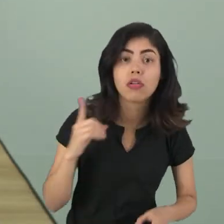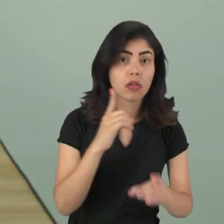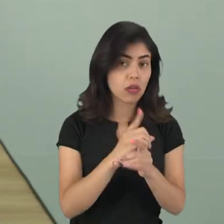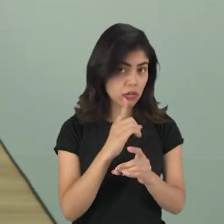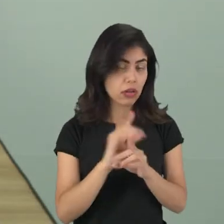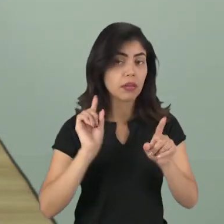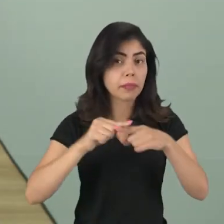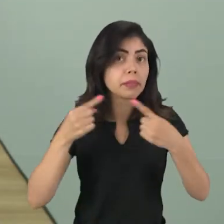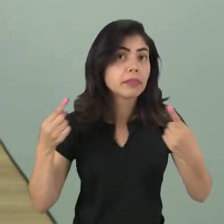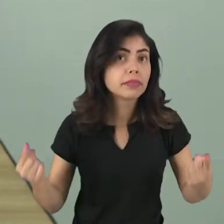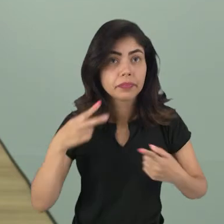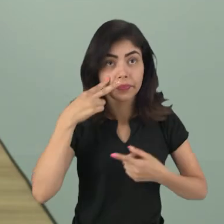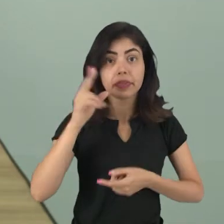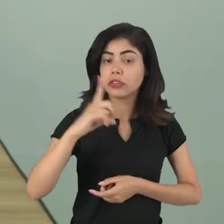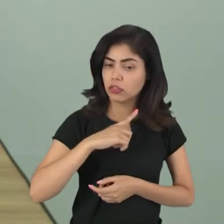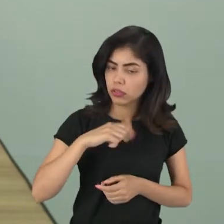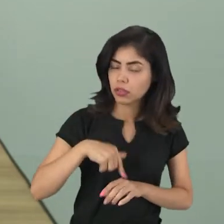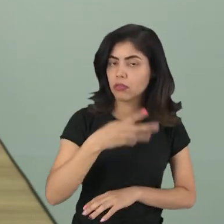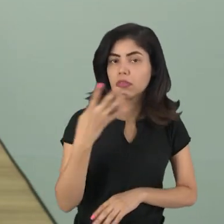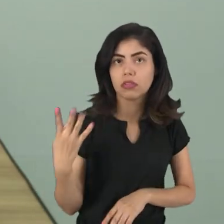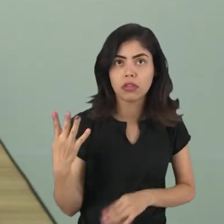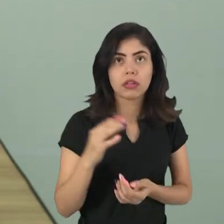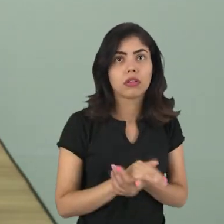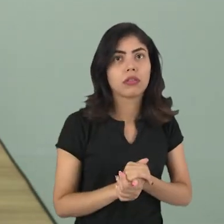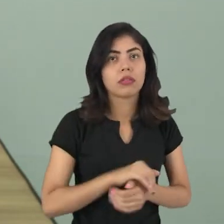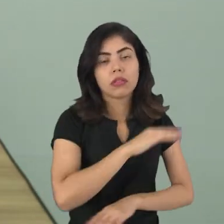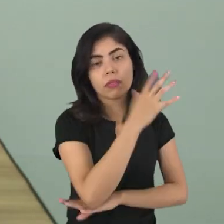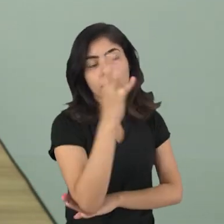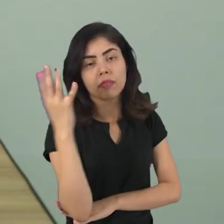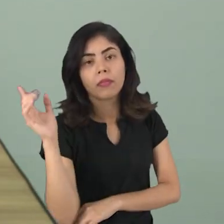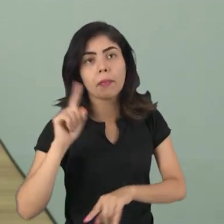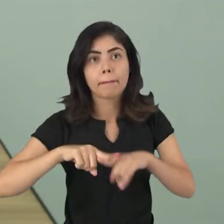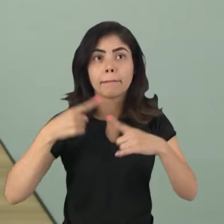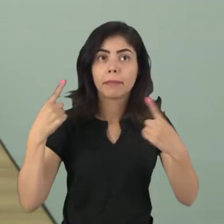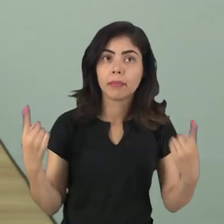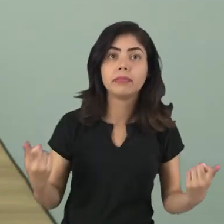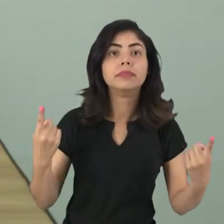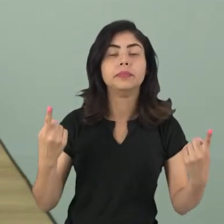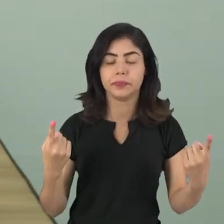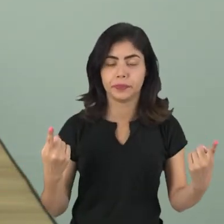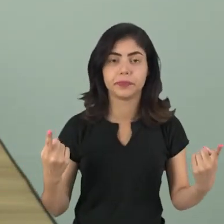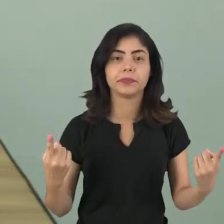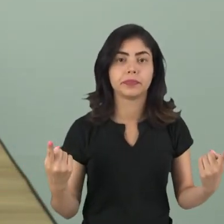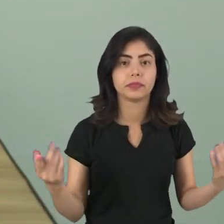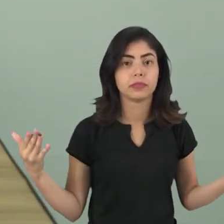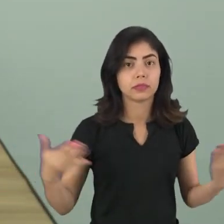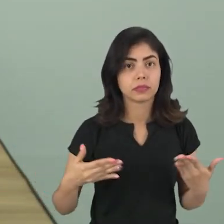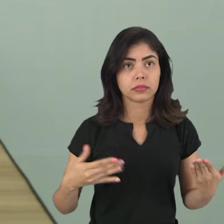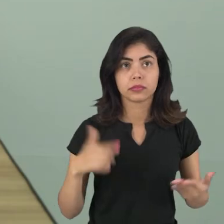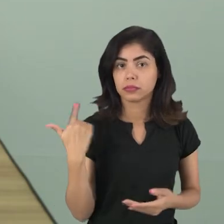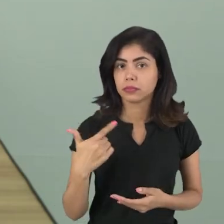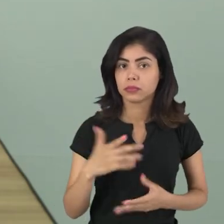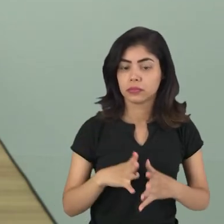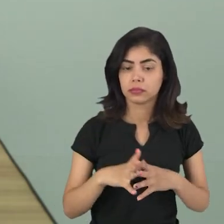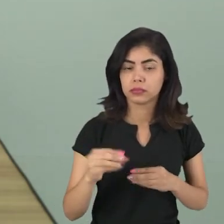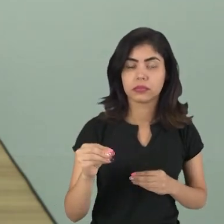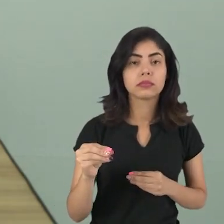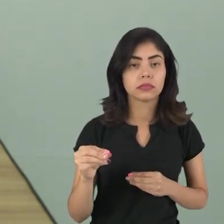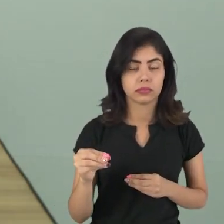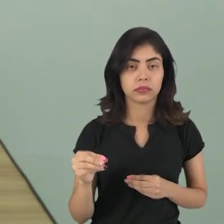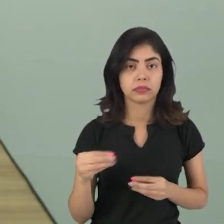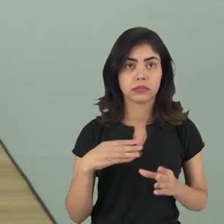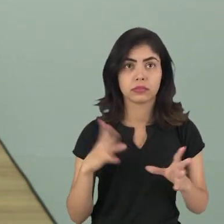eu vou ver a alternativa. Olha só, a pergunta é, qual é o assunto desse texto? Veja bem,